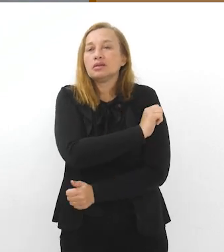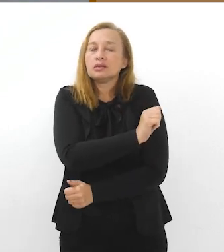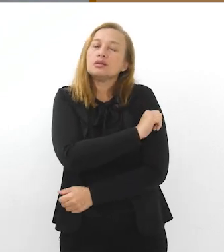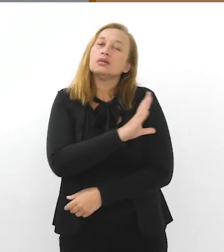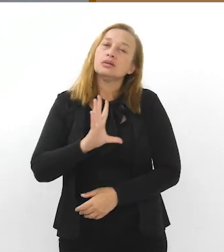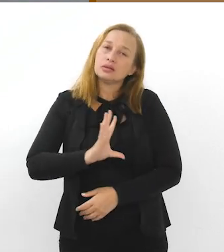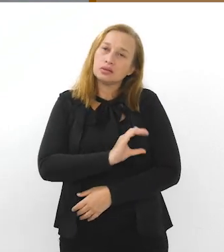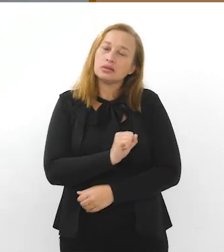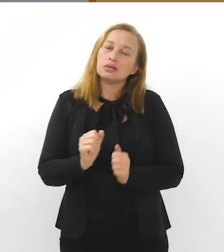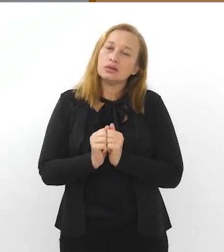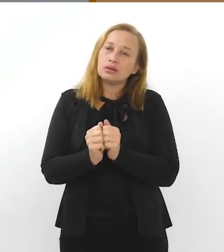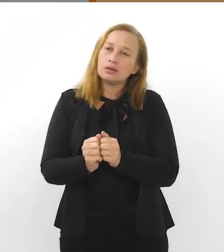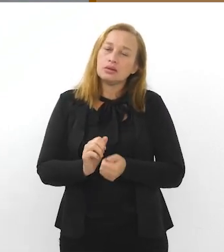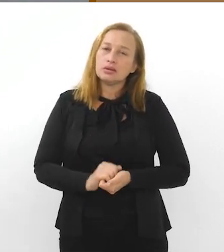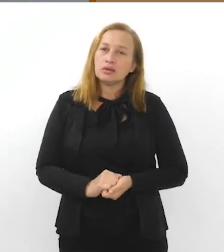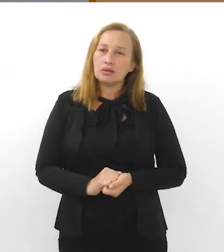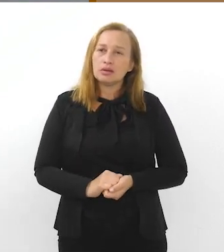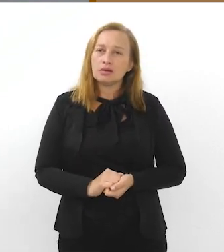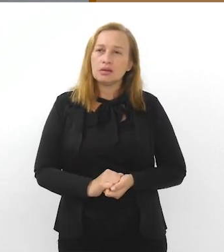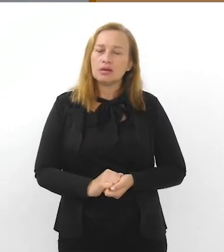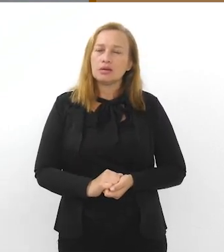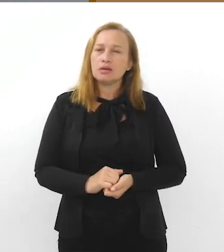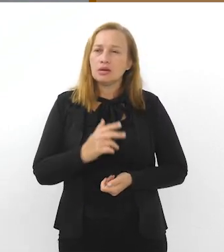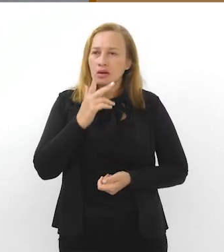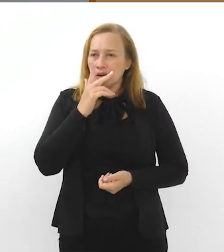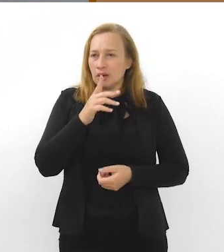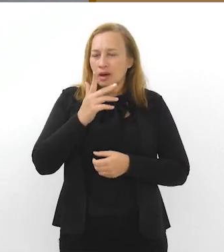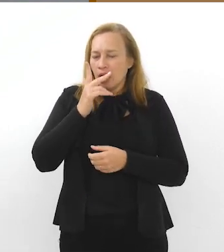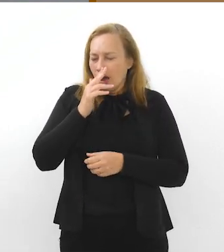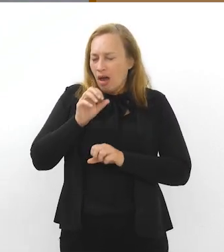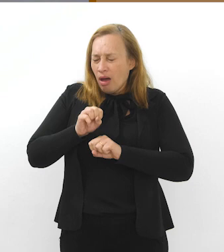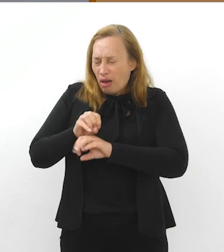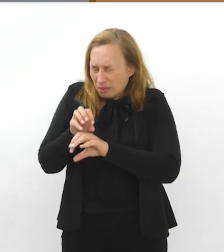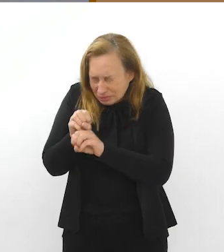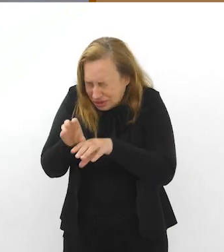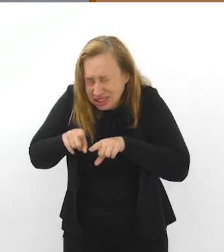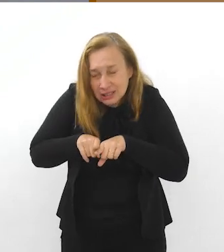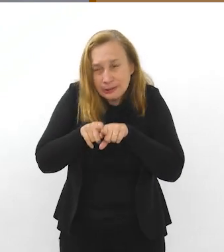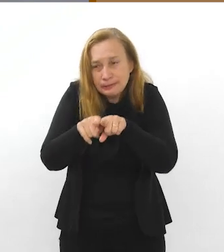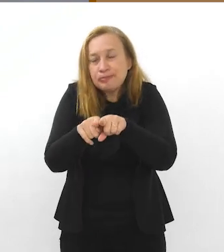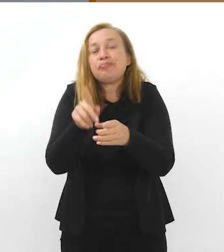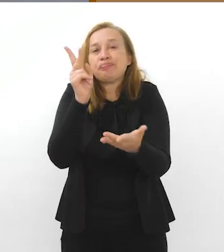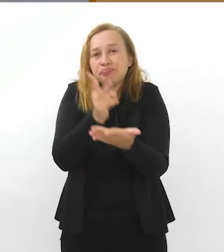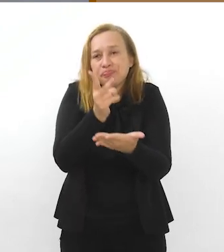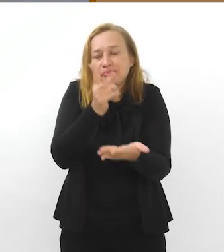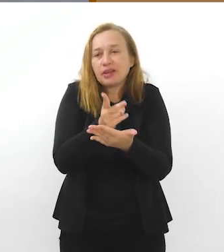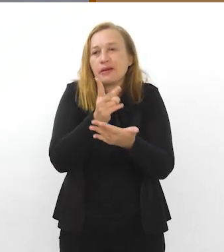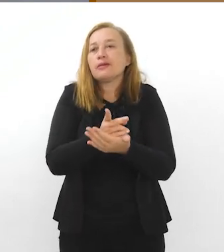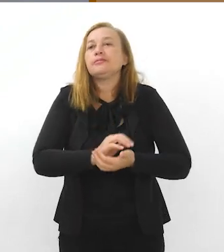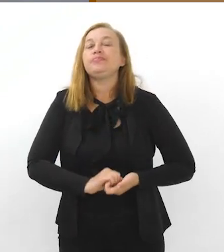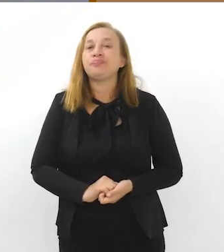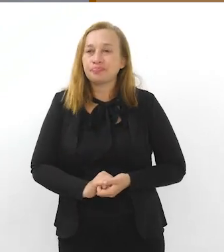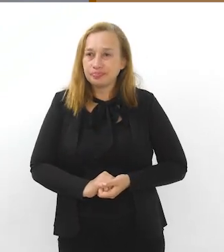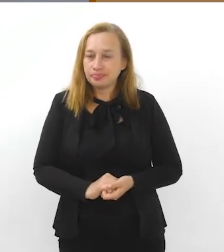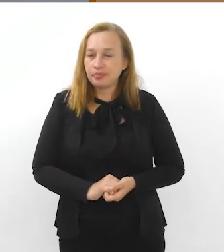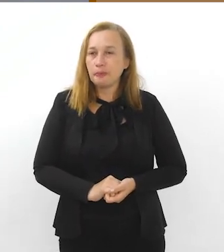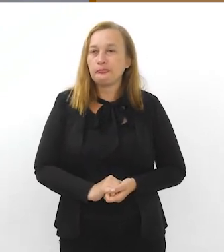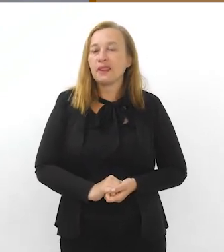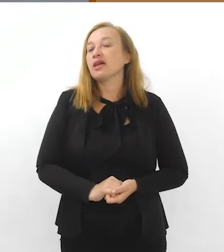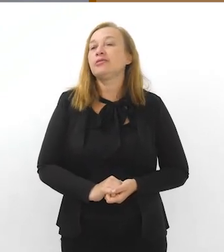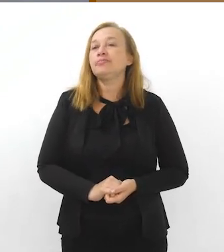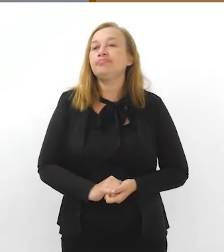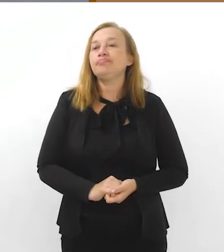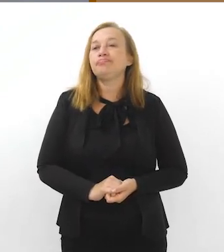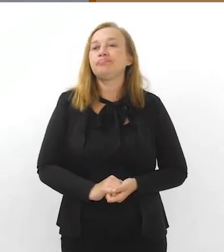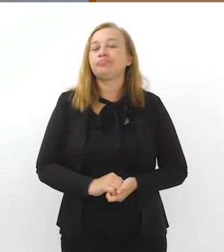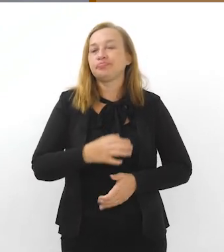assim adoravam, né? Participar, seria como se a gente estivesse dando uma aula em parceria mesmo. Até hoje eu tenho cada